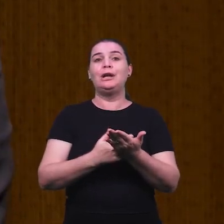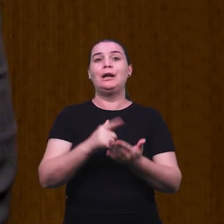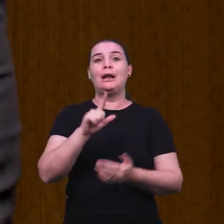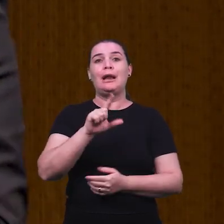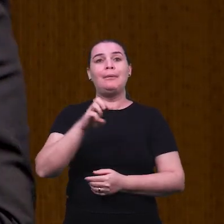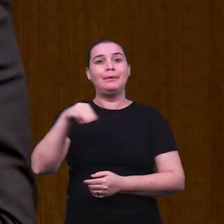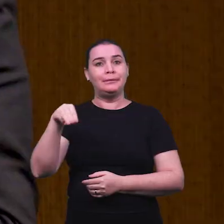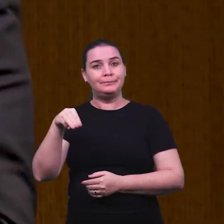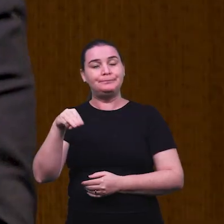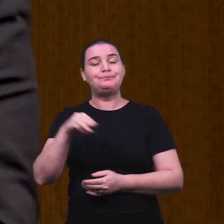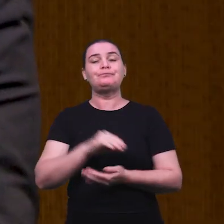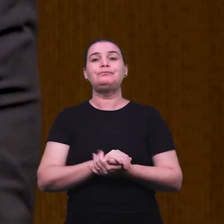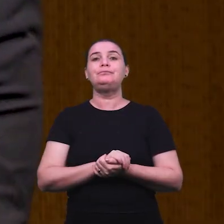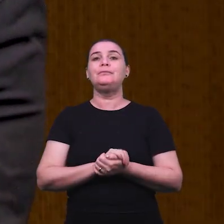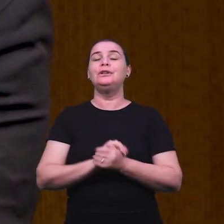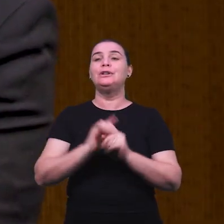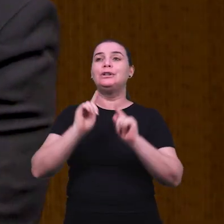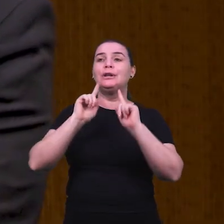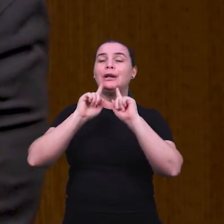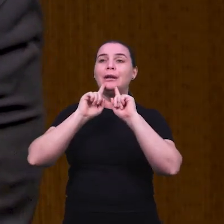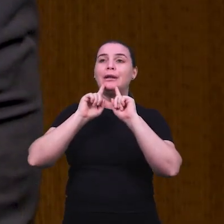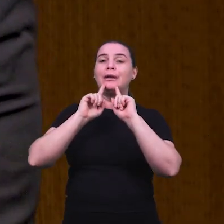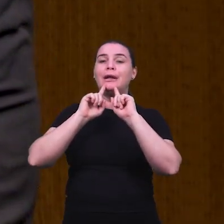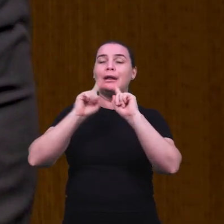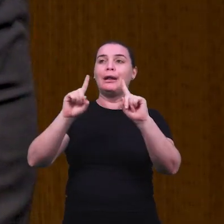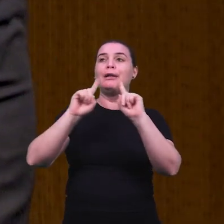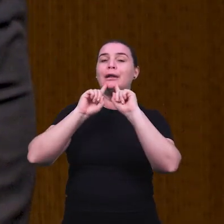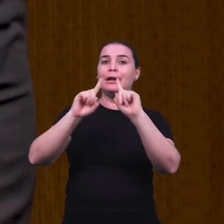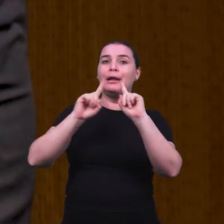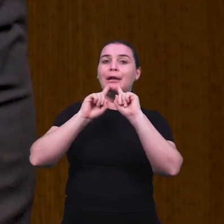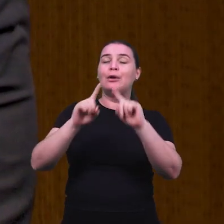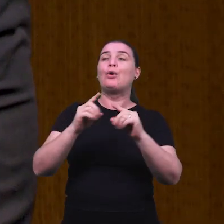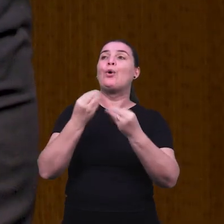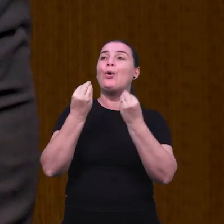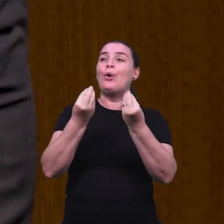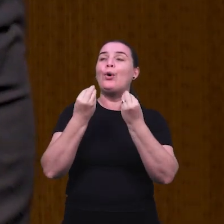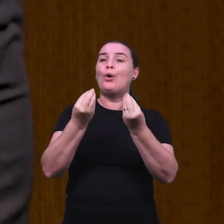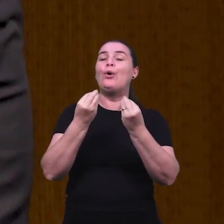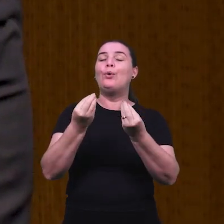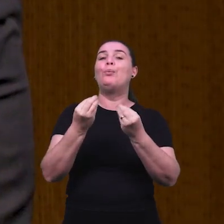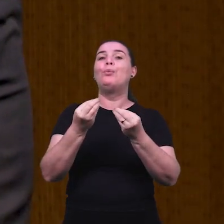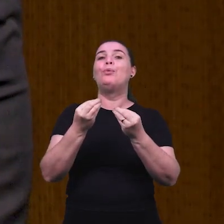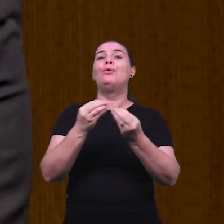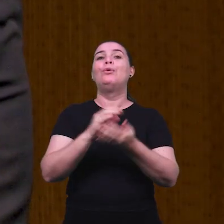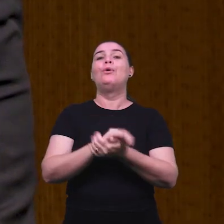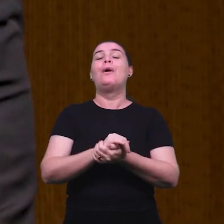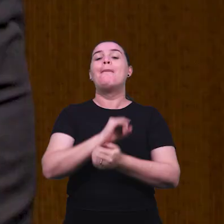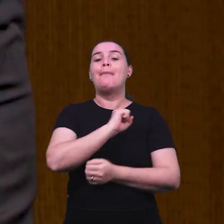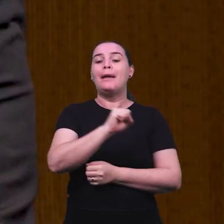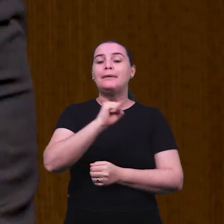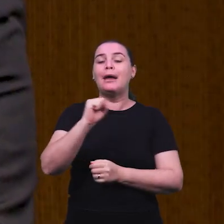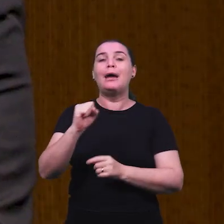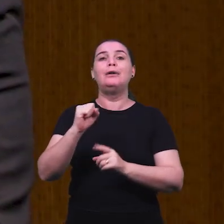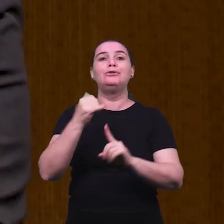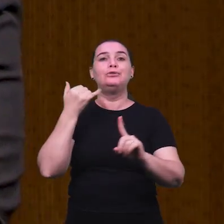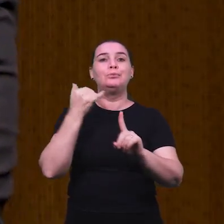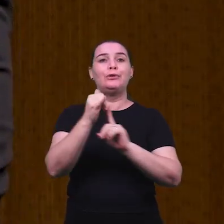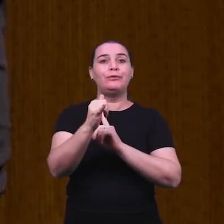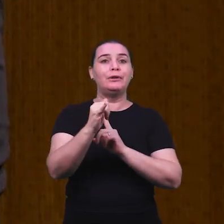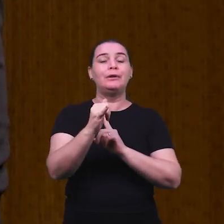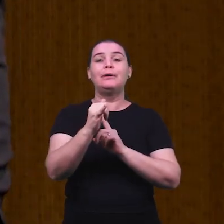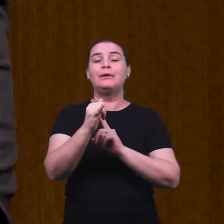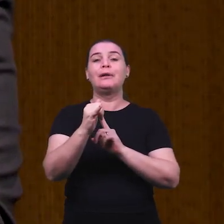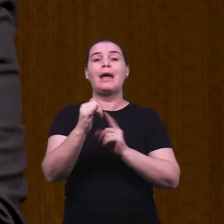Jeremias, lamentando essa situação de Israel, né? Então mataram os profetas. Matar os profetas significa matar